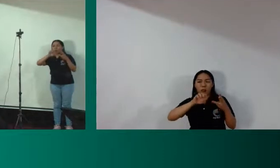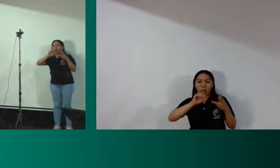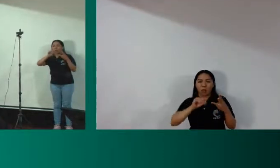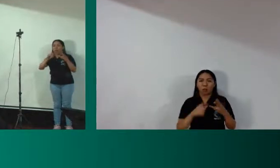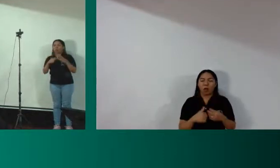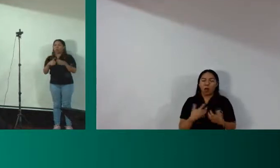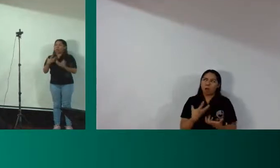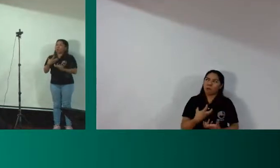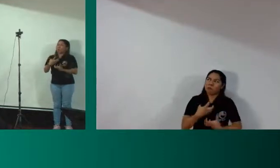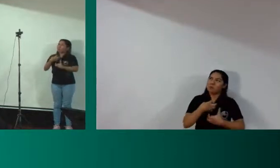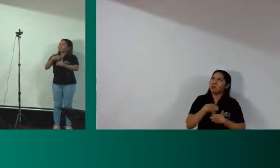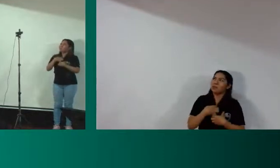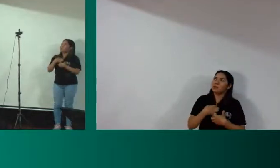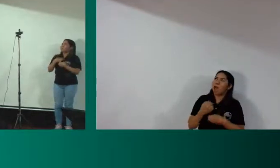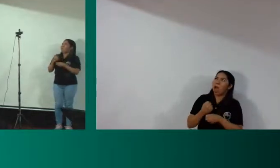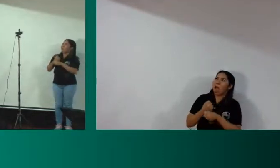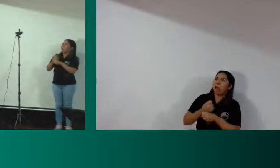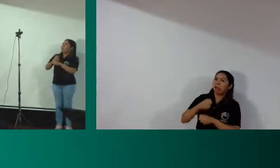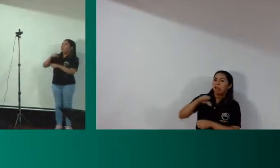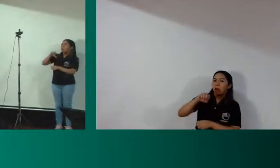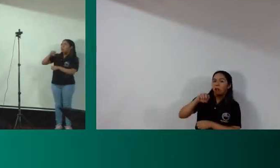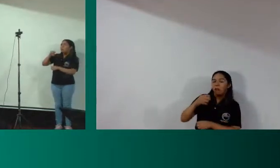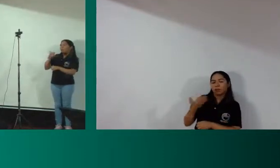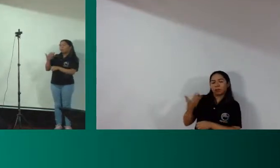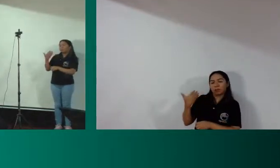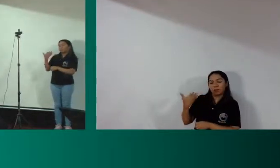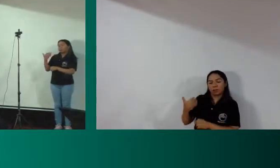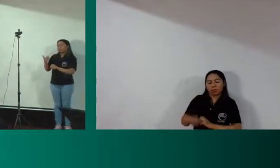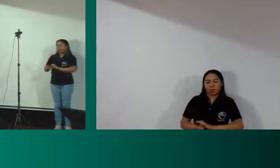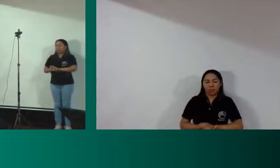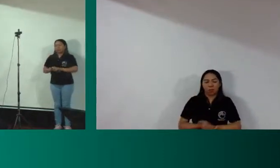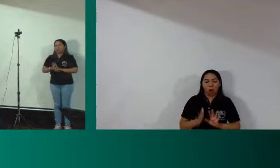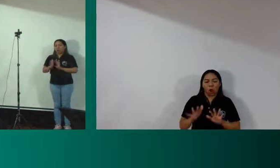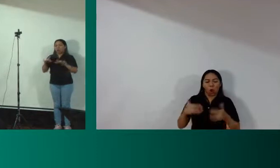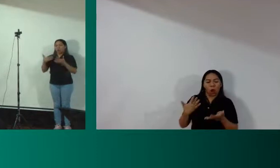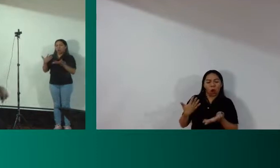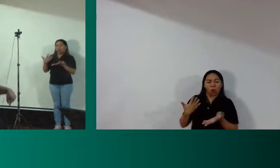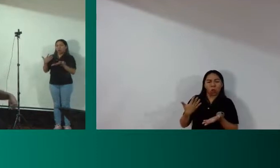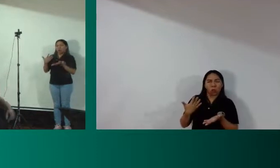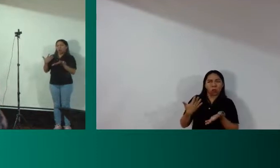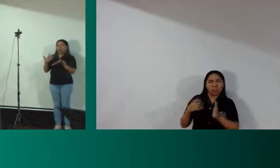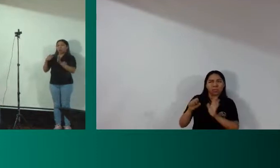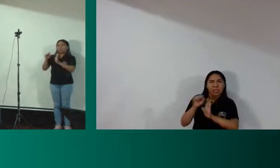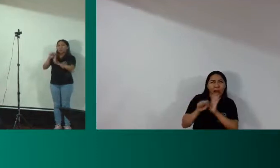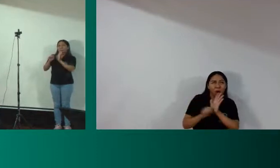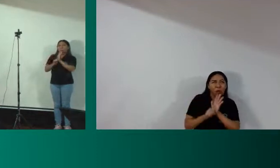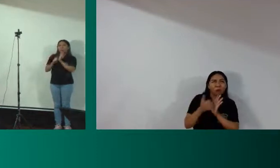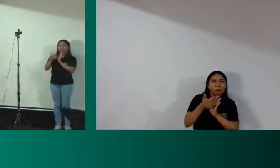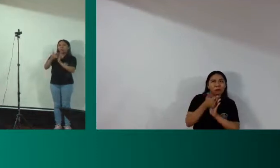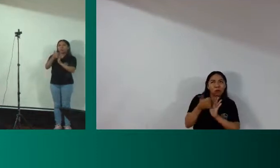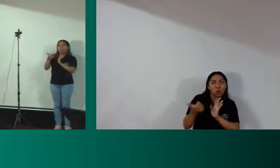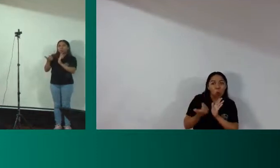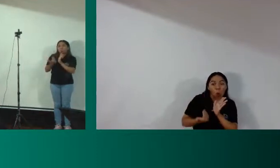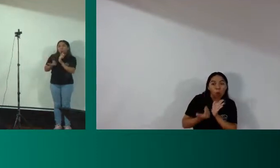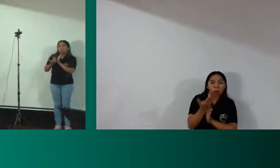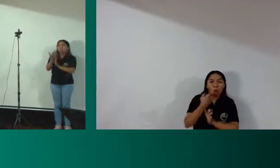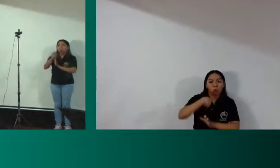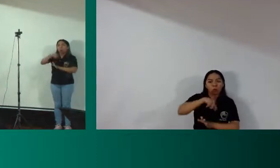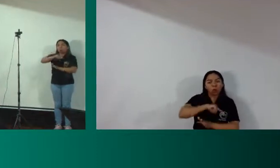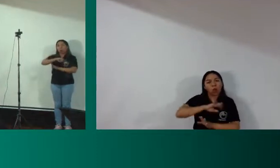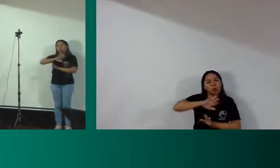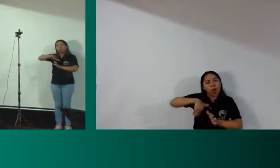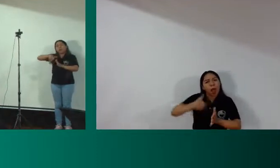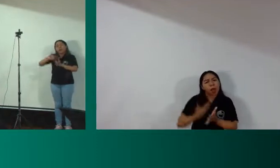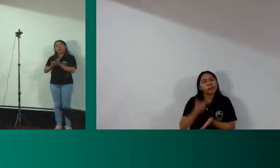nos anos 90 um de Jardim terrível quando lá no final no início desse século do Século 21 discutimos